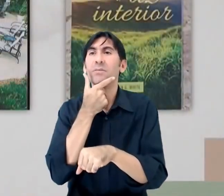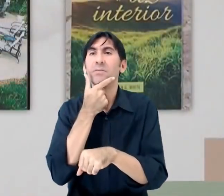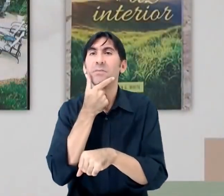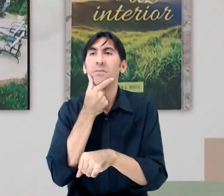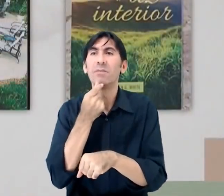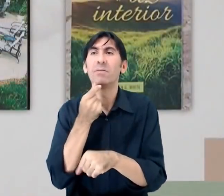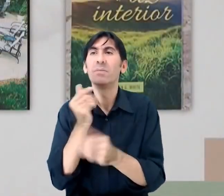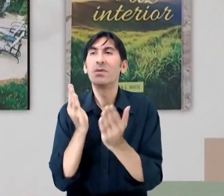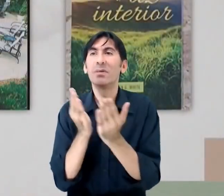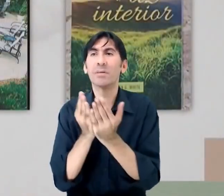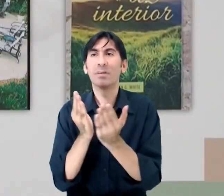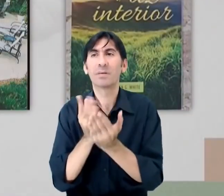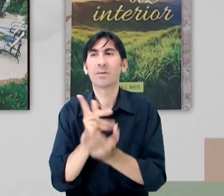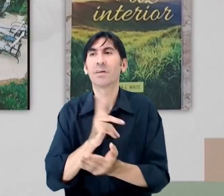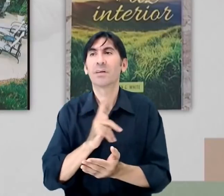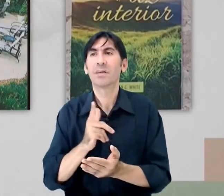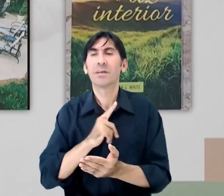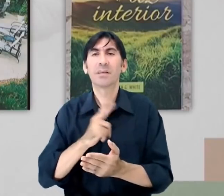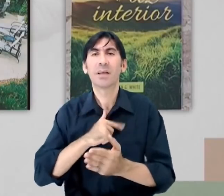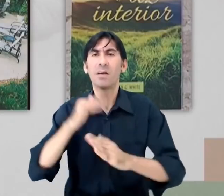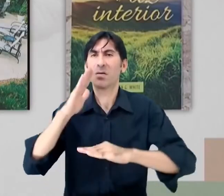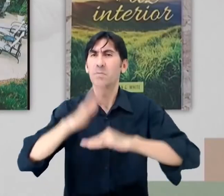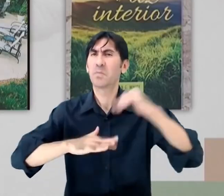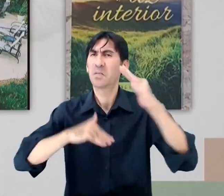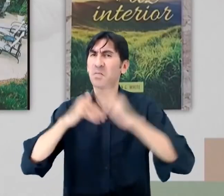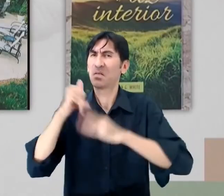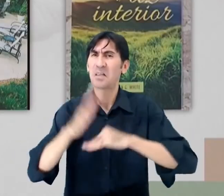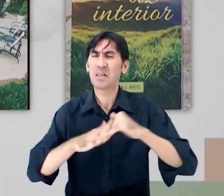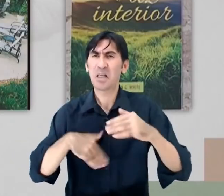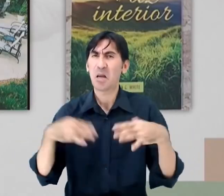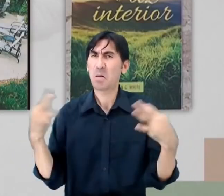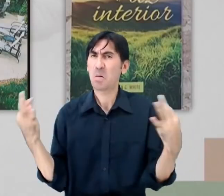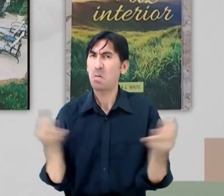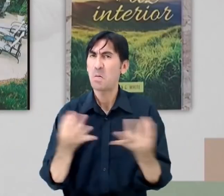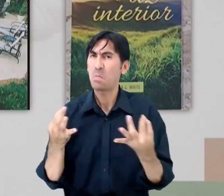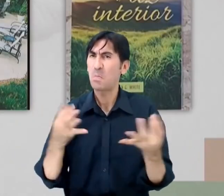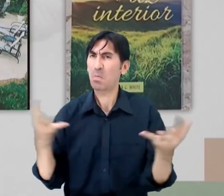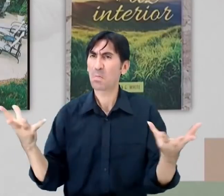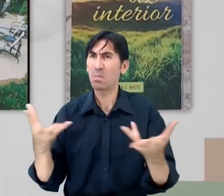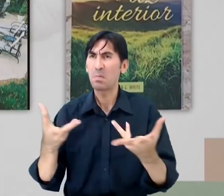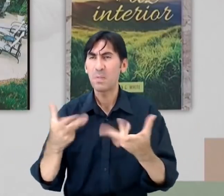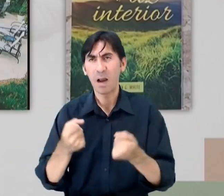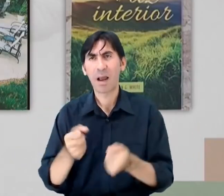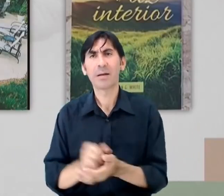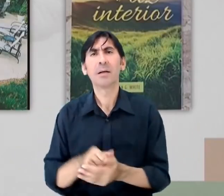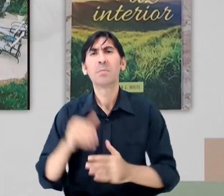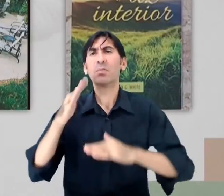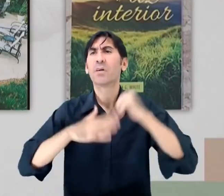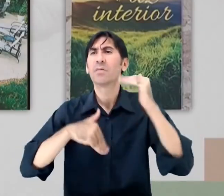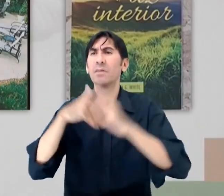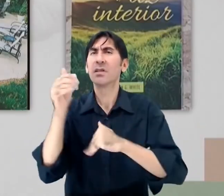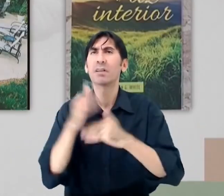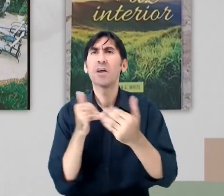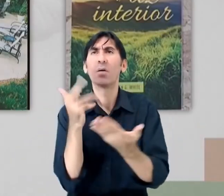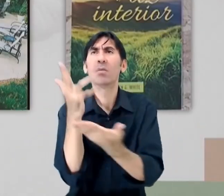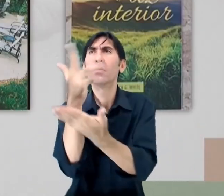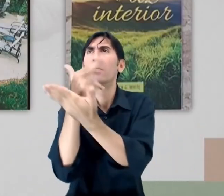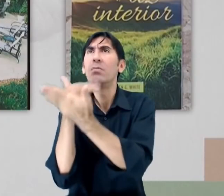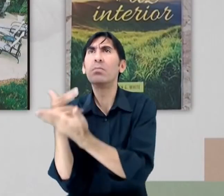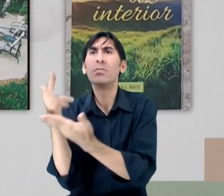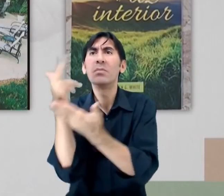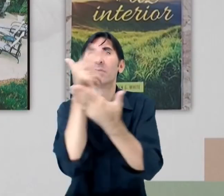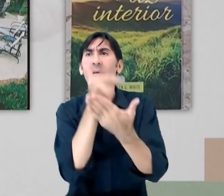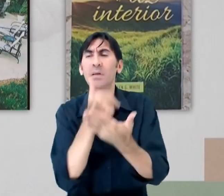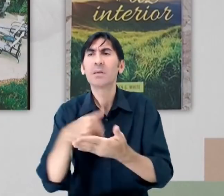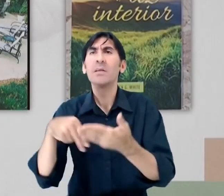que tem uma profissão fantástica. Ele é paisagista, é escultor e